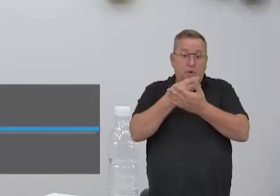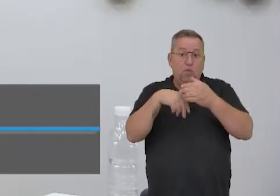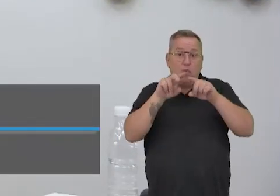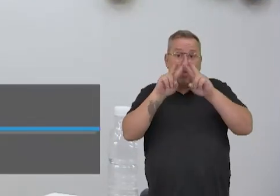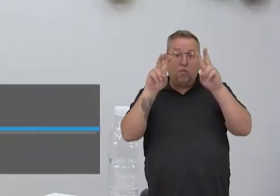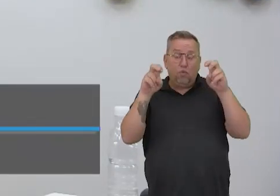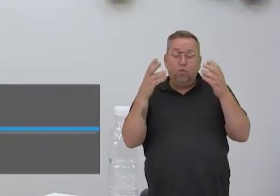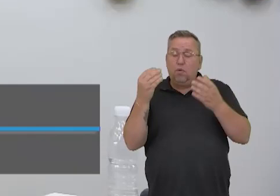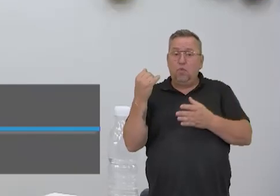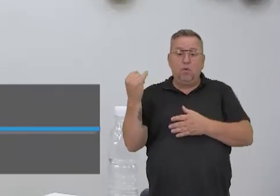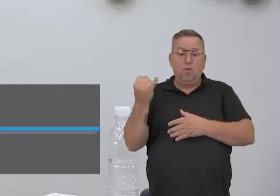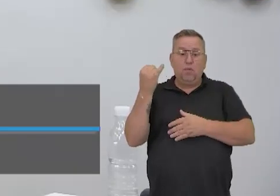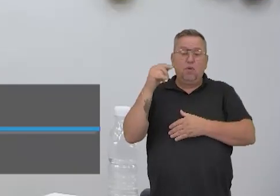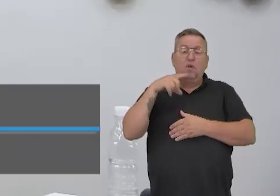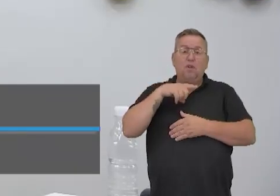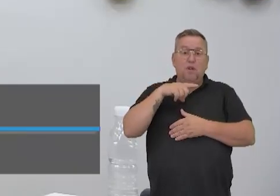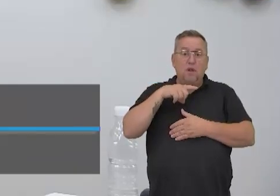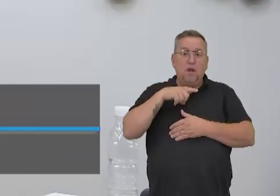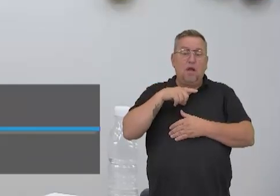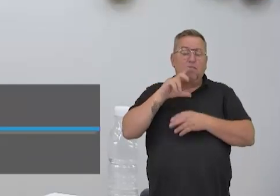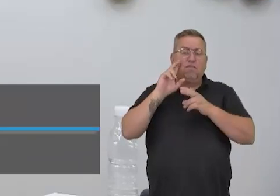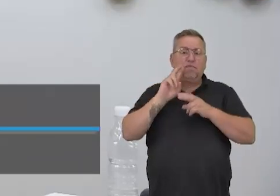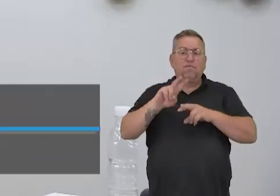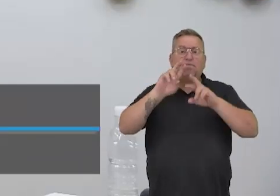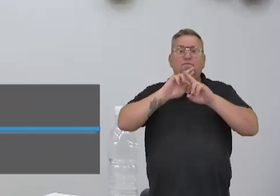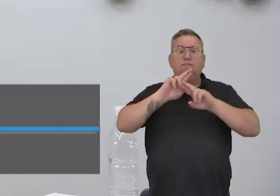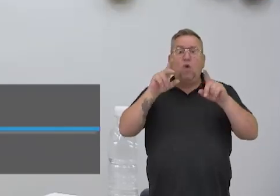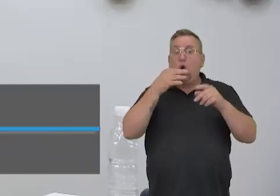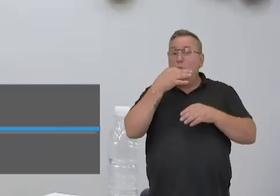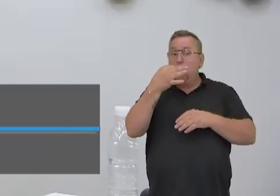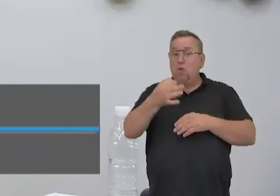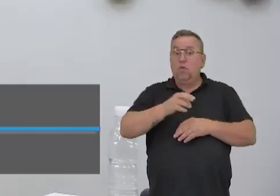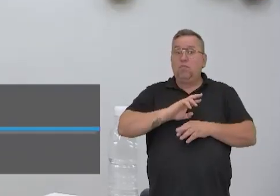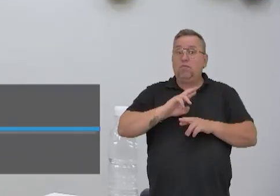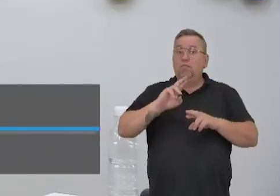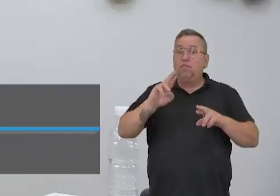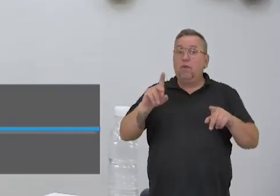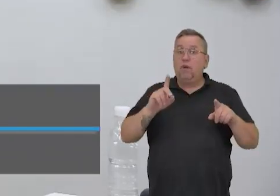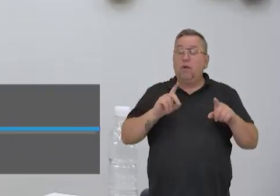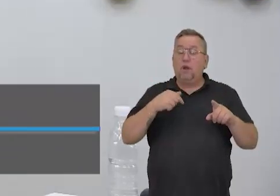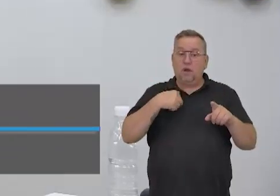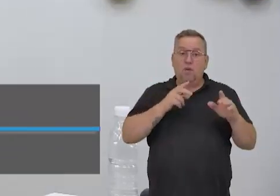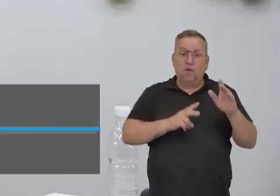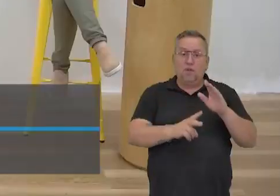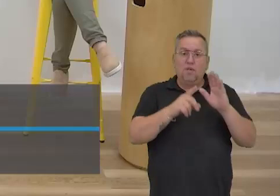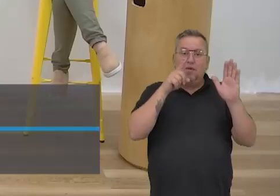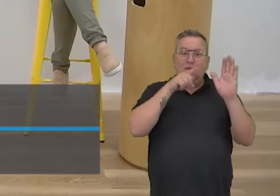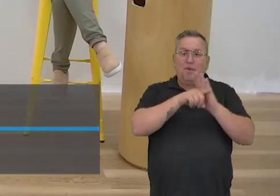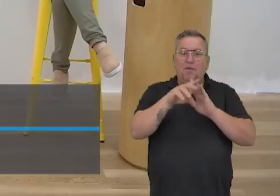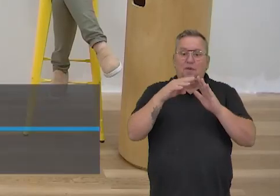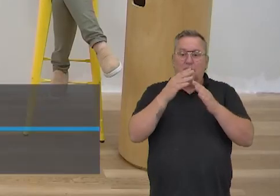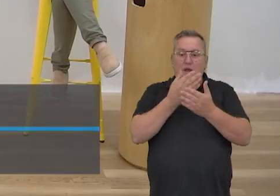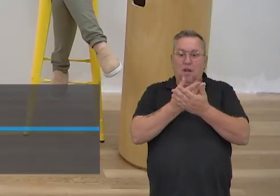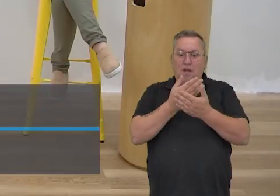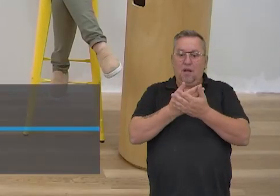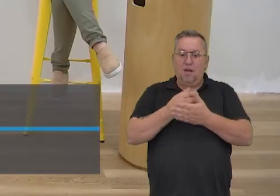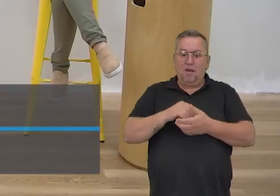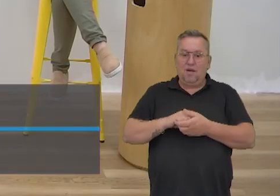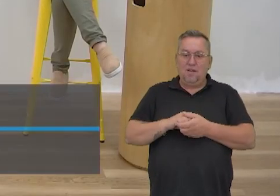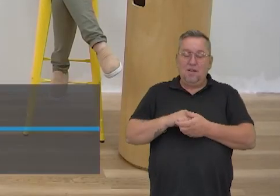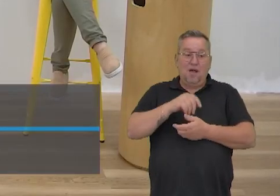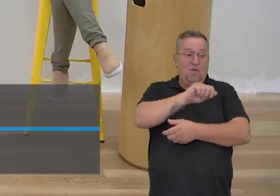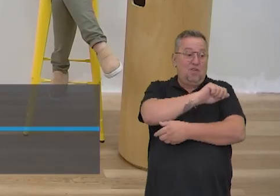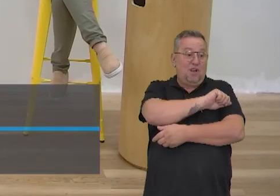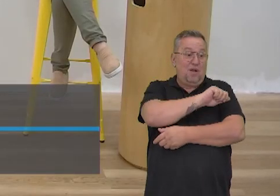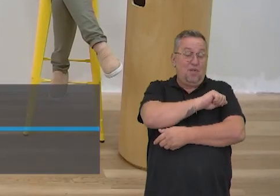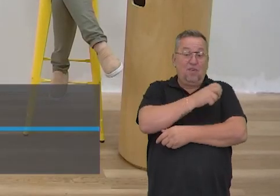muito importante, você ter aí diversos olhares. Uma coisa que eu sempre questionava na escola, André, nos ATPCs, era: mas os